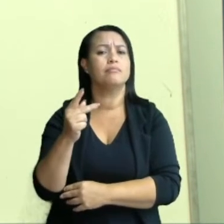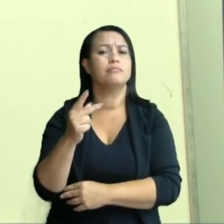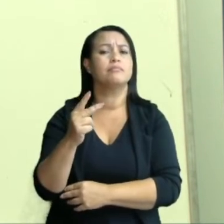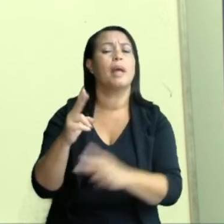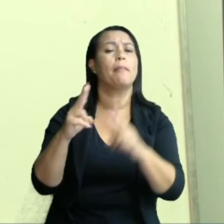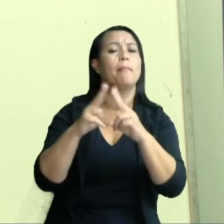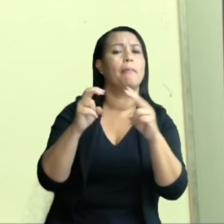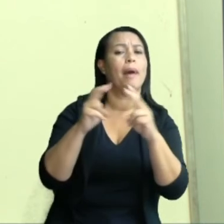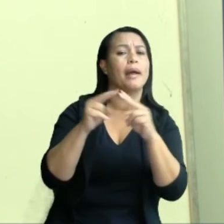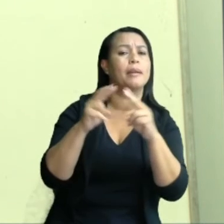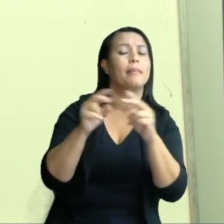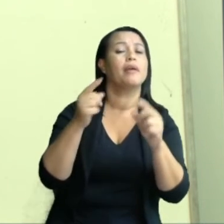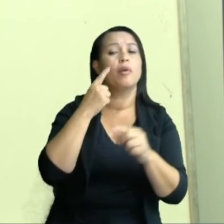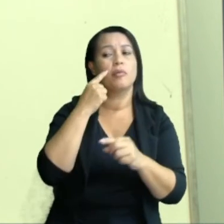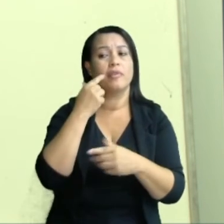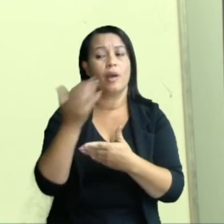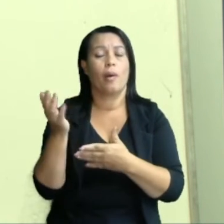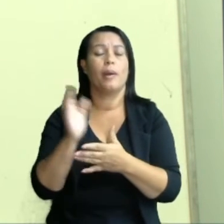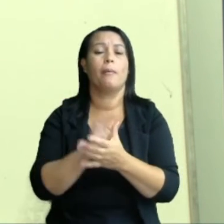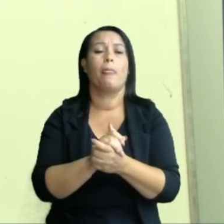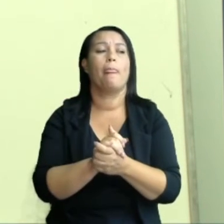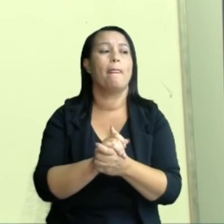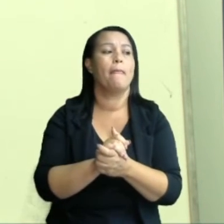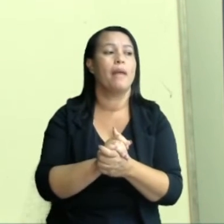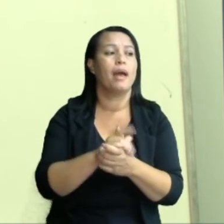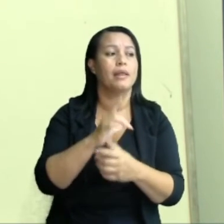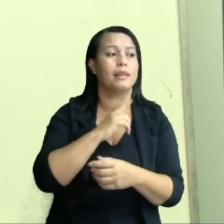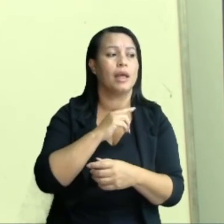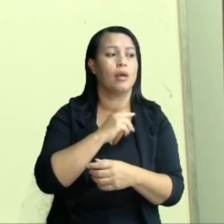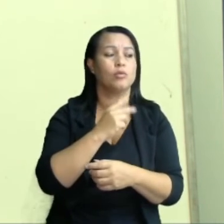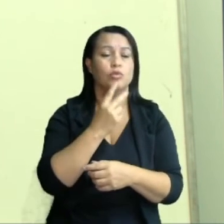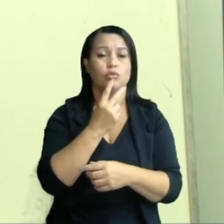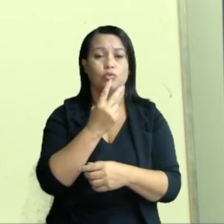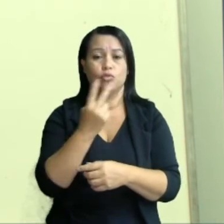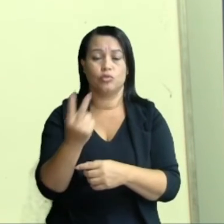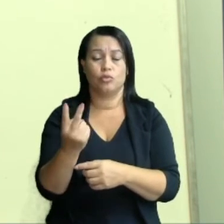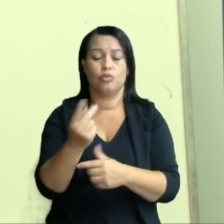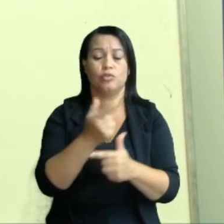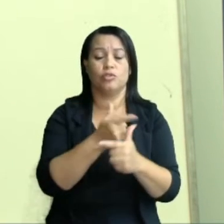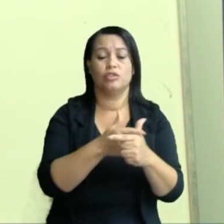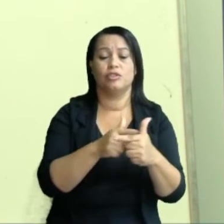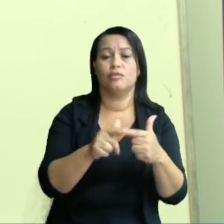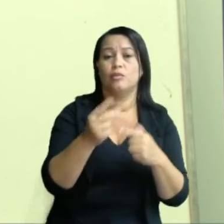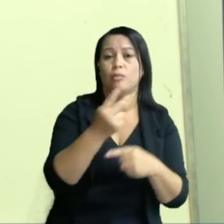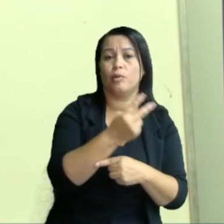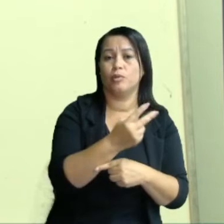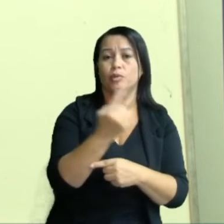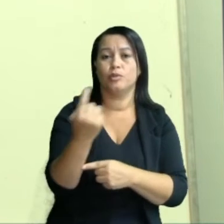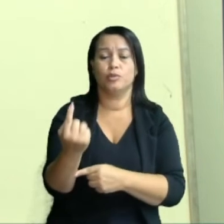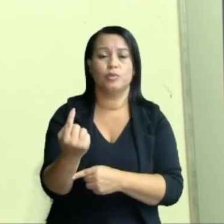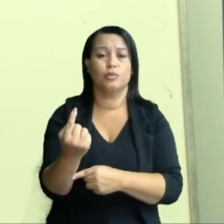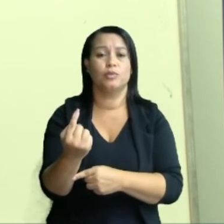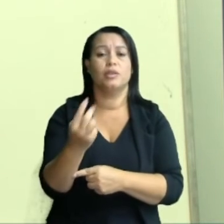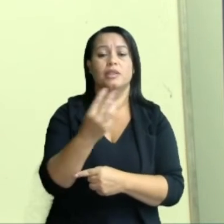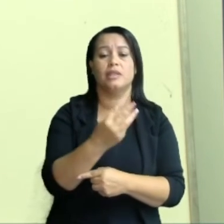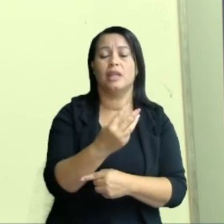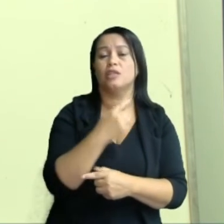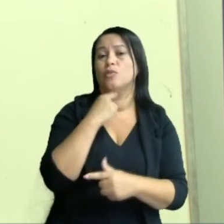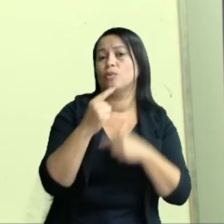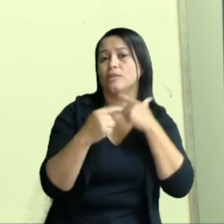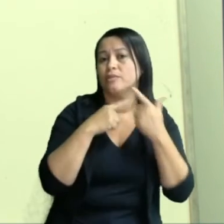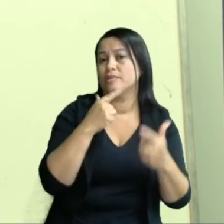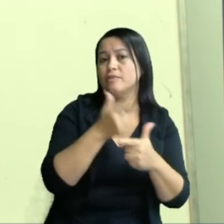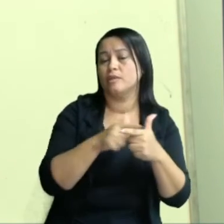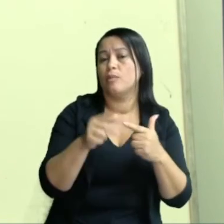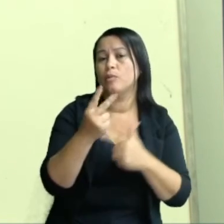2. 6 dividido por 2, 3. Ainda tem o número 2, vou continuar. 2 dividido por 2, 1. 3 não dá para